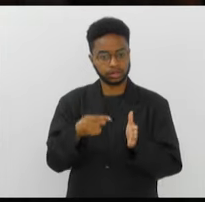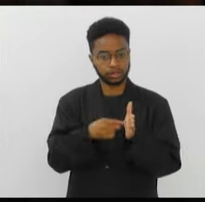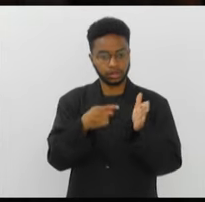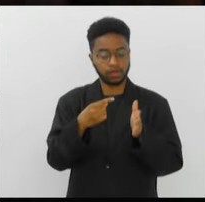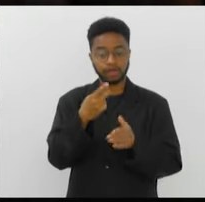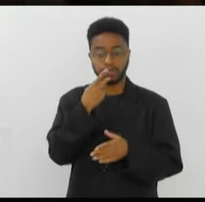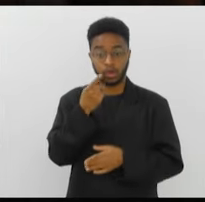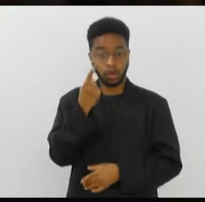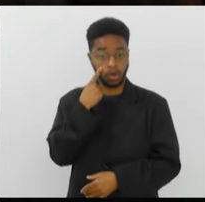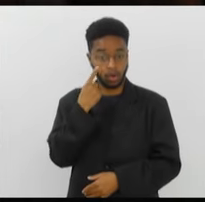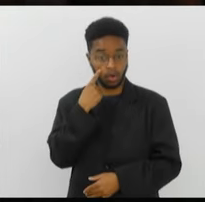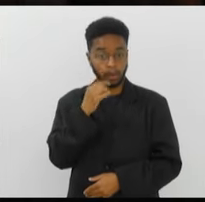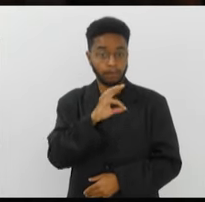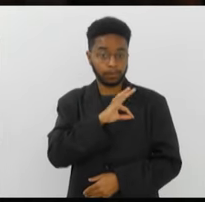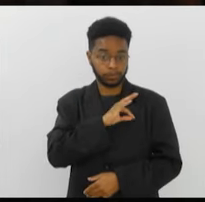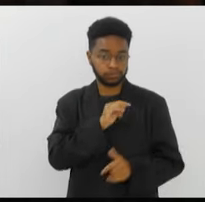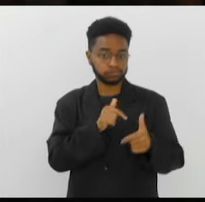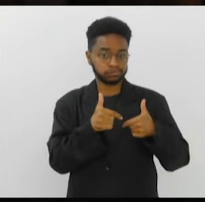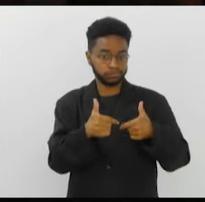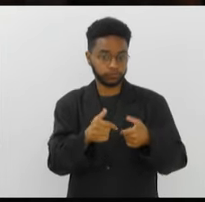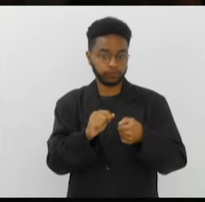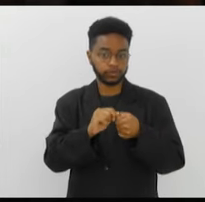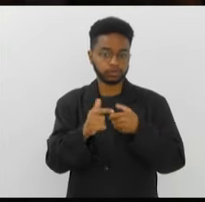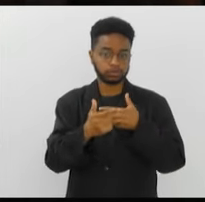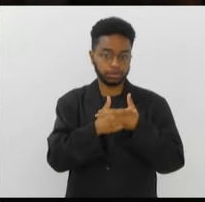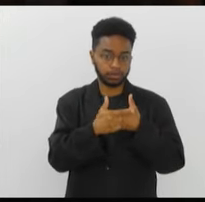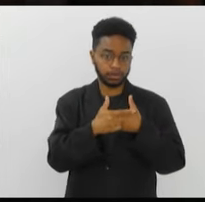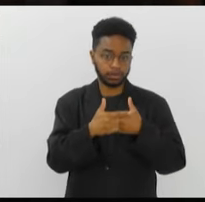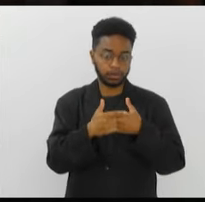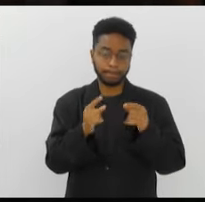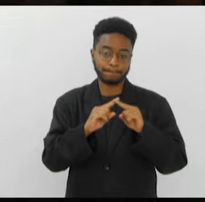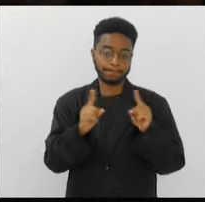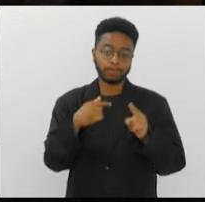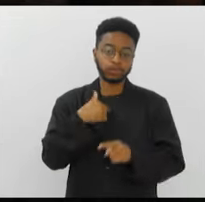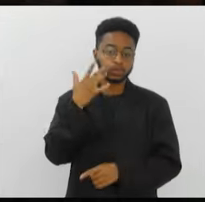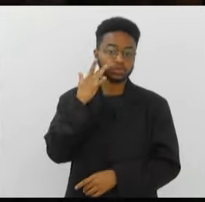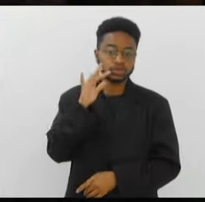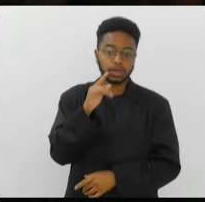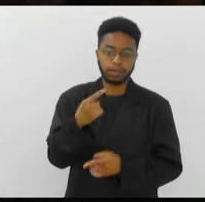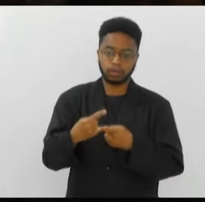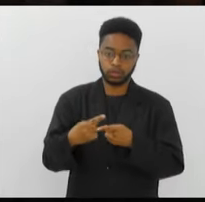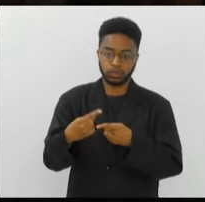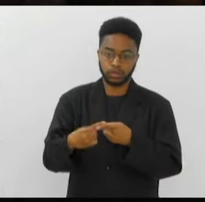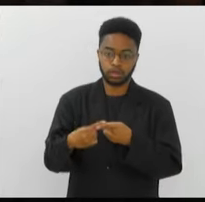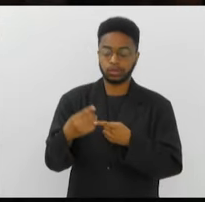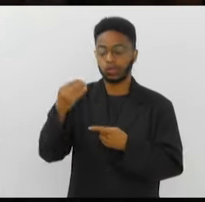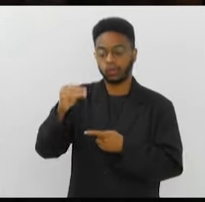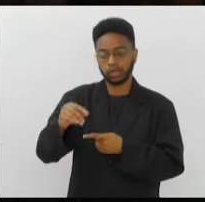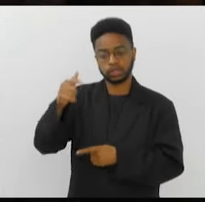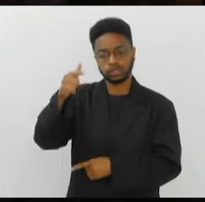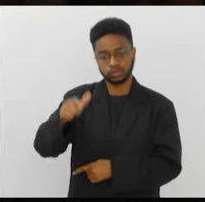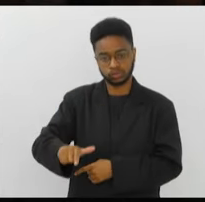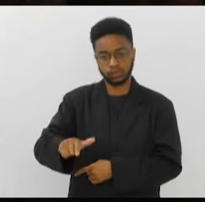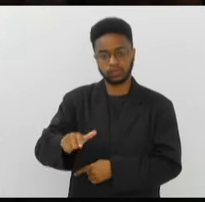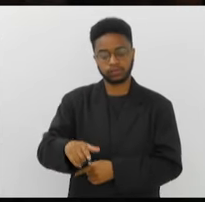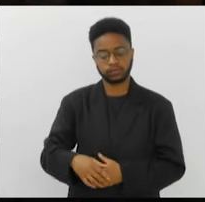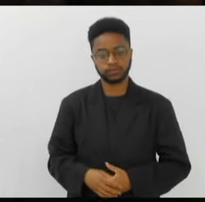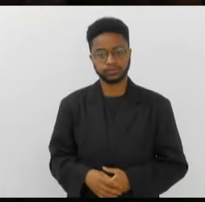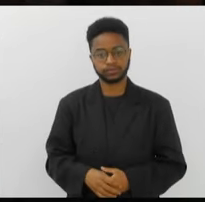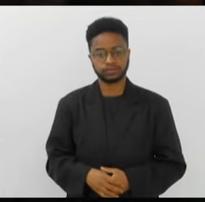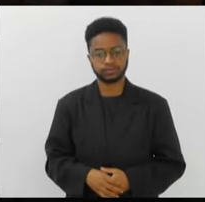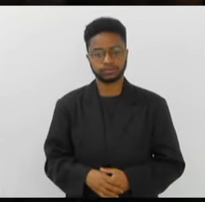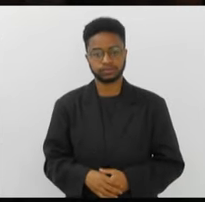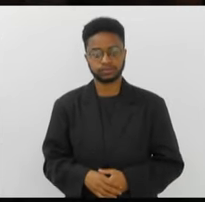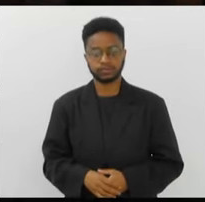a polícia cumpriu o seu papel, mas sei lá por que diabo foi colocado de novo a barricada.